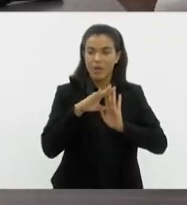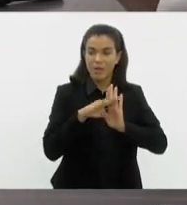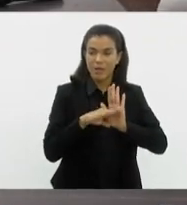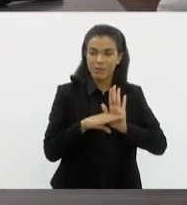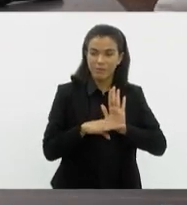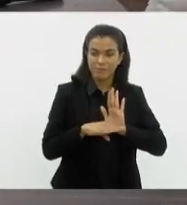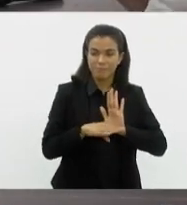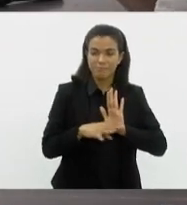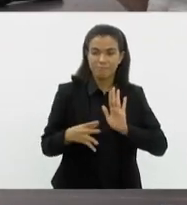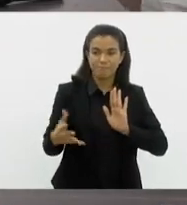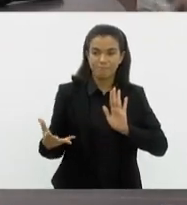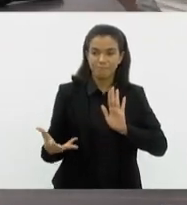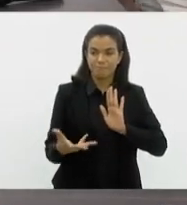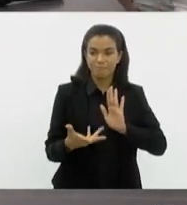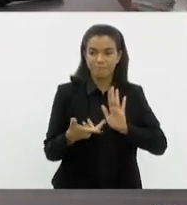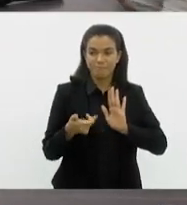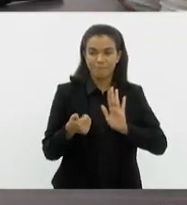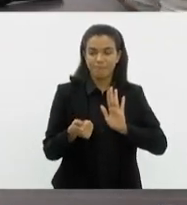deixado a pauta